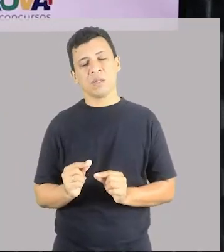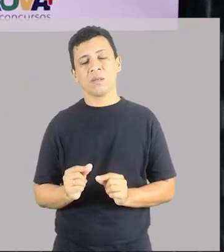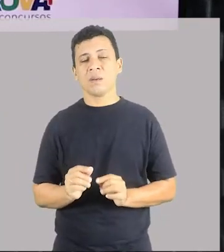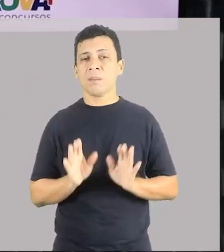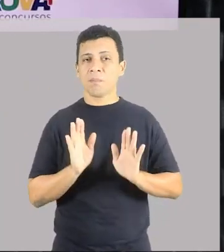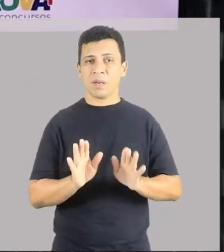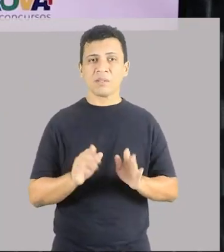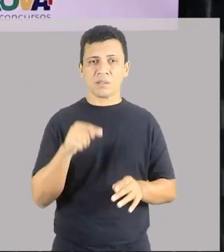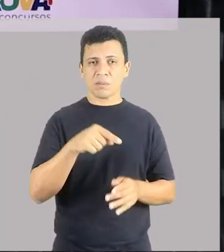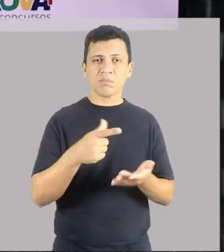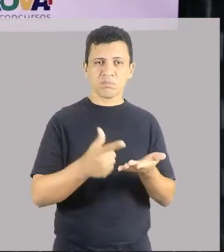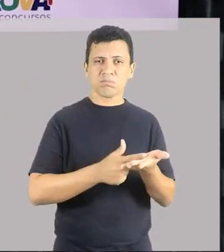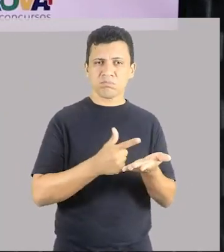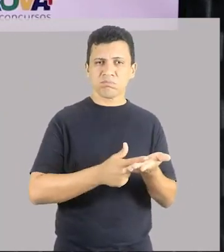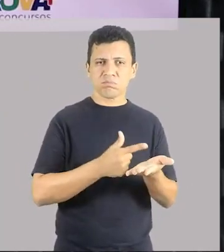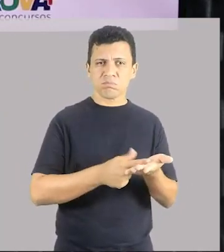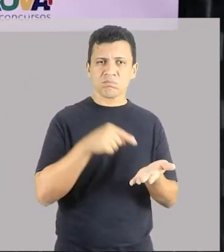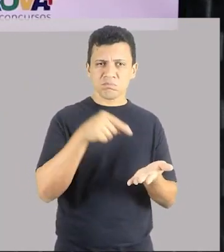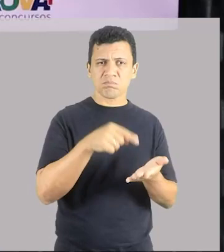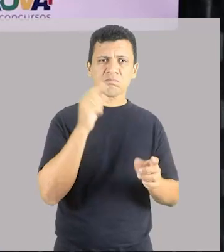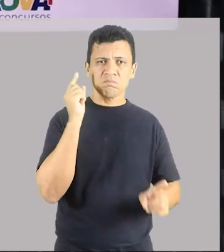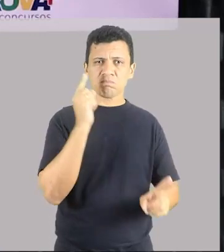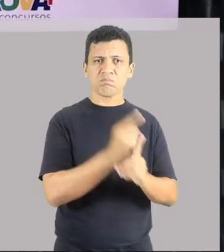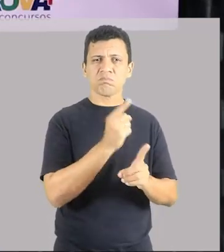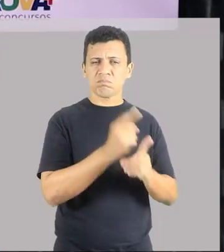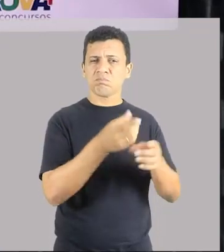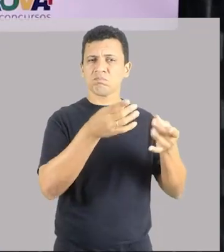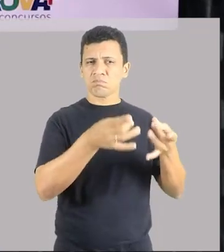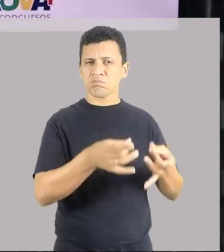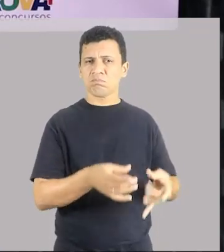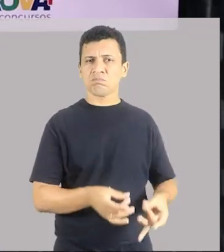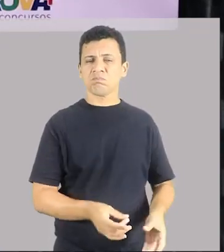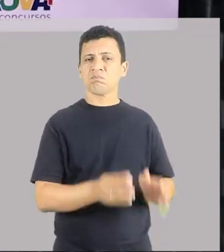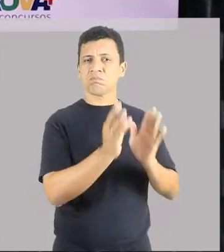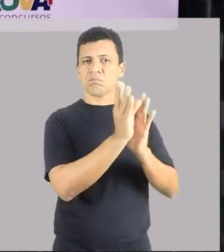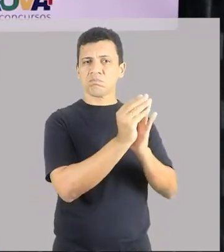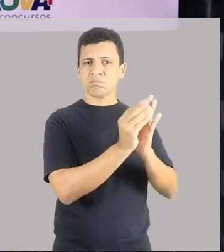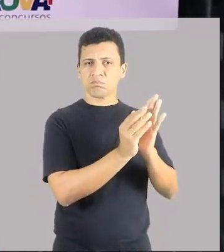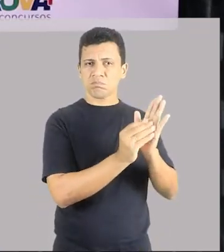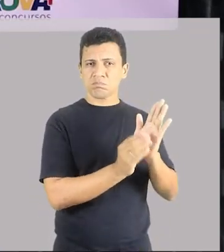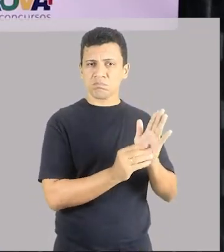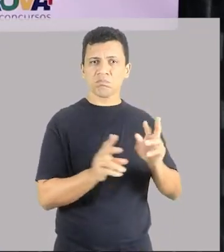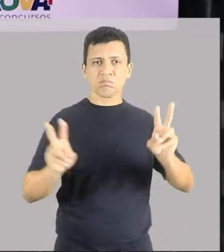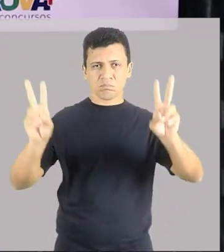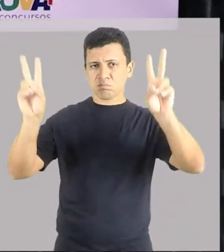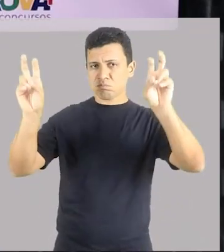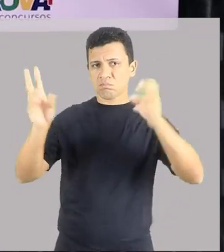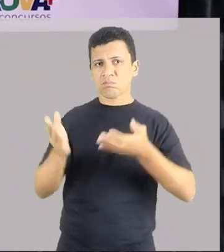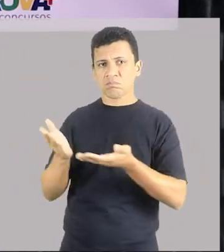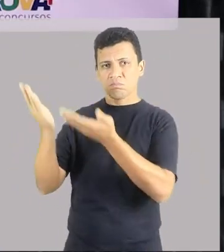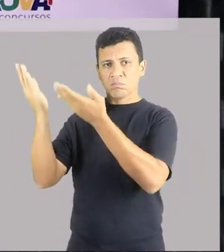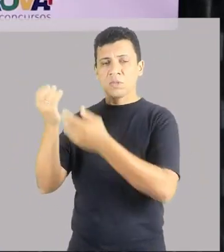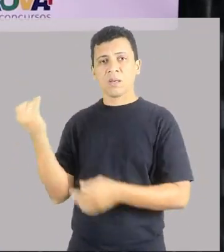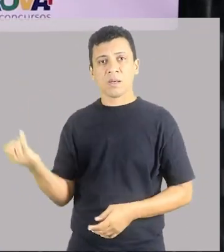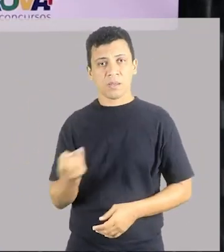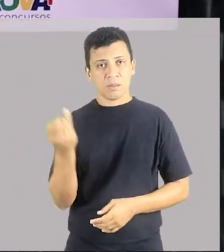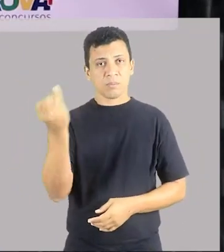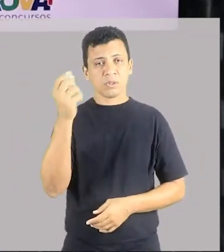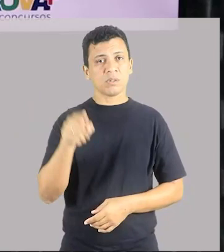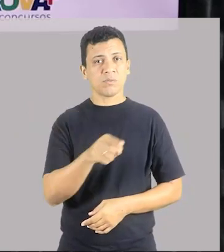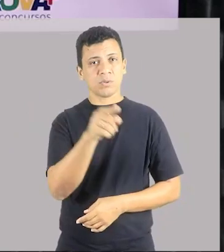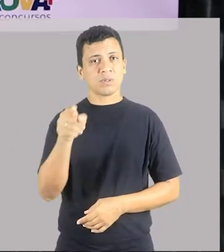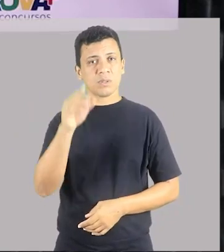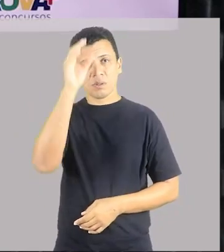mas no material na apostila você vocês têm o detalhamento dessas dessas funções aqui que é importante que vocês eh